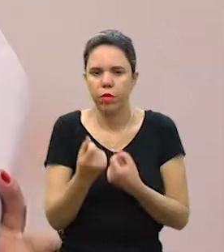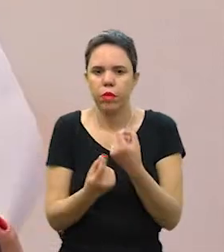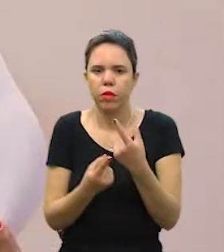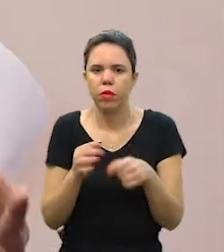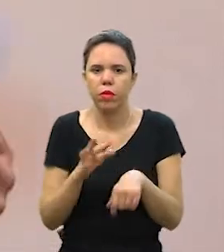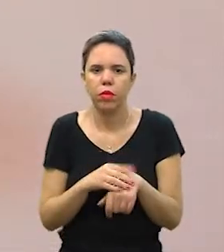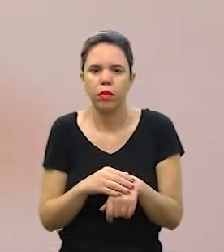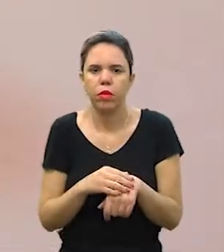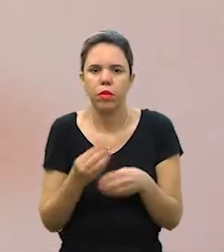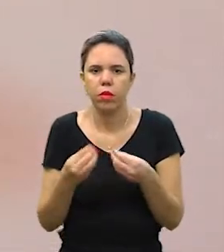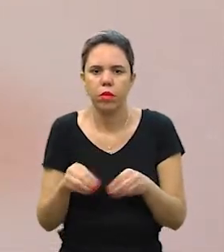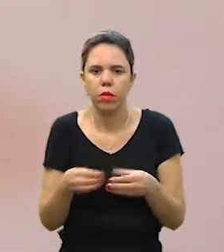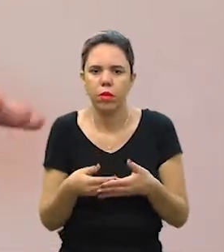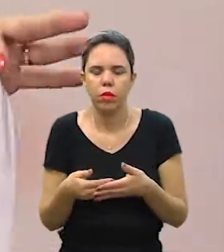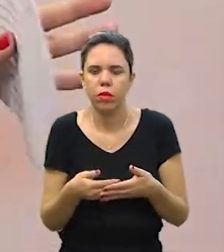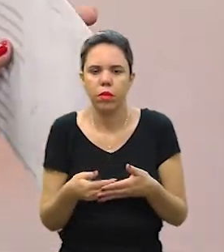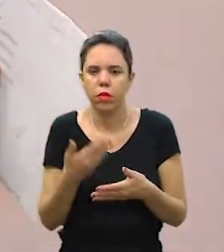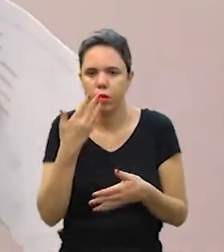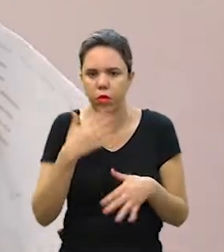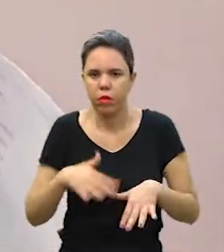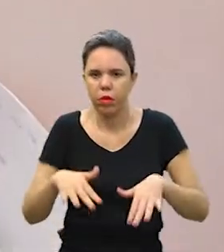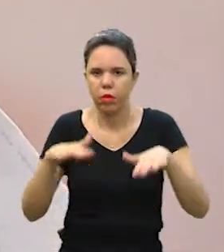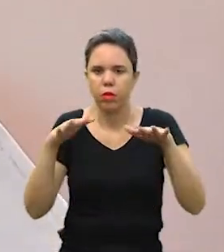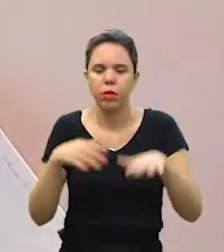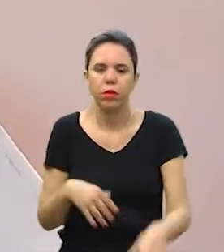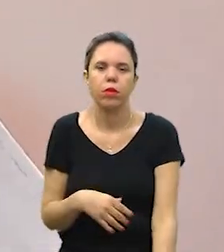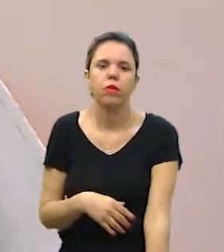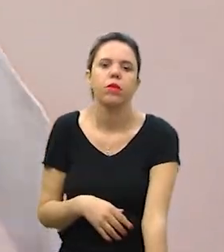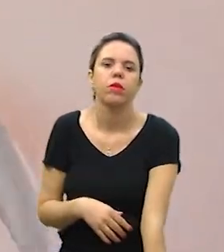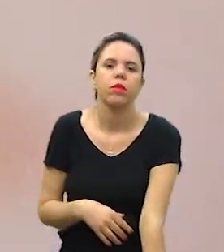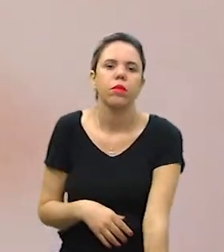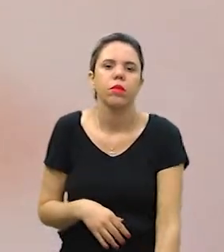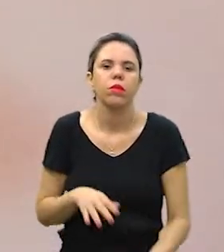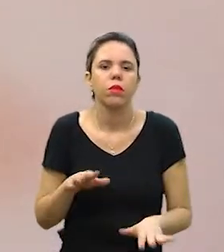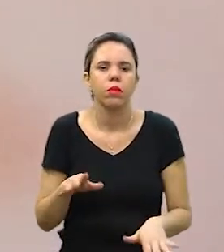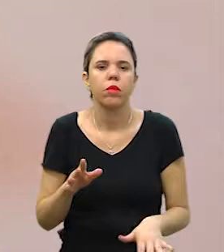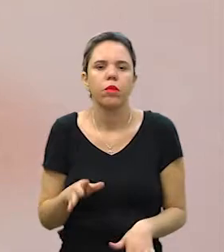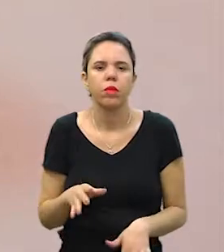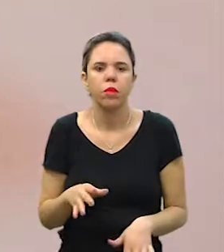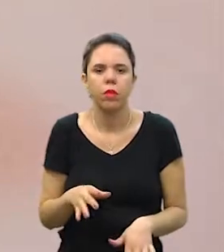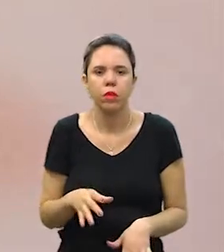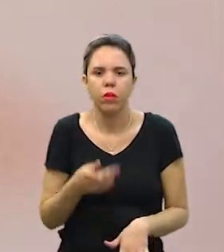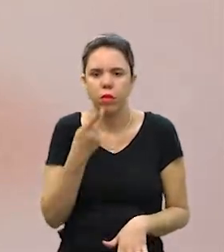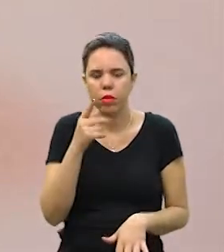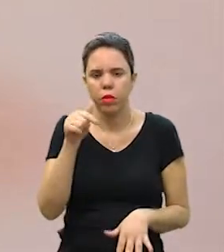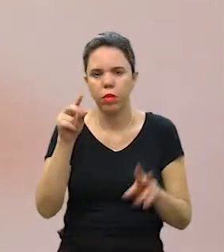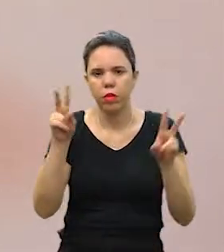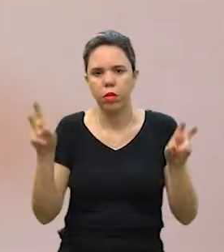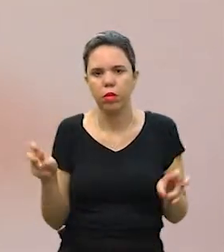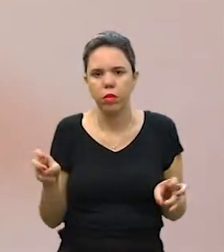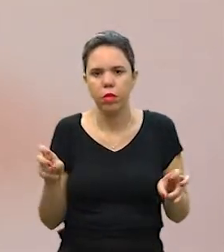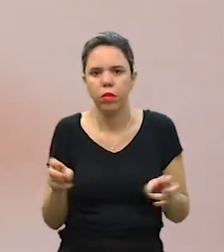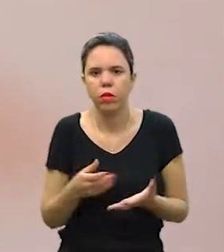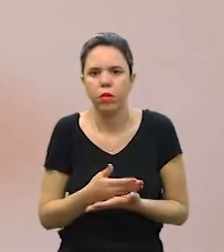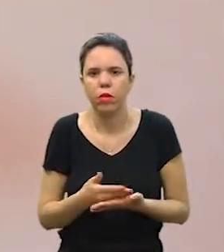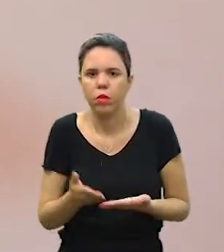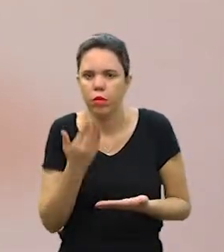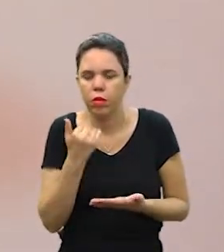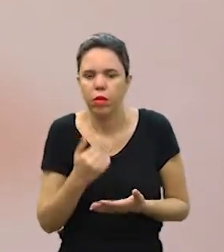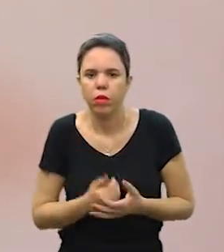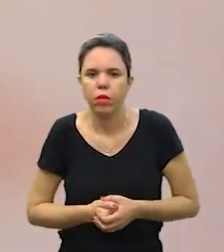algumas doenças que afetam os bebês até as crianças maiores, mas a gente ainda vai falar sobre